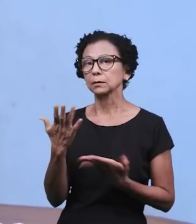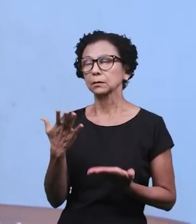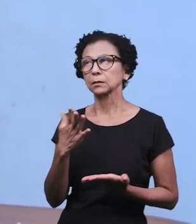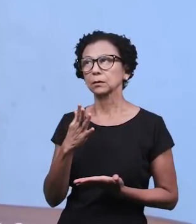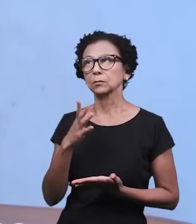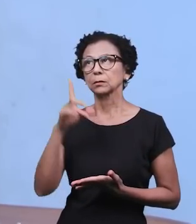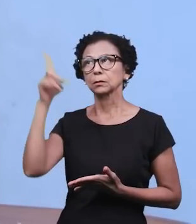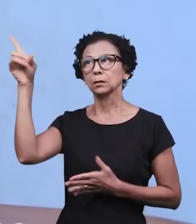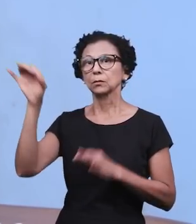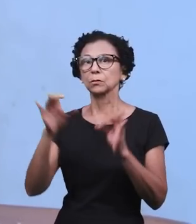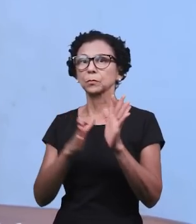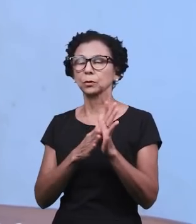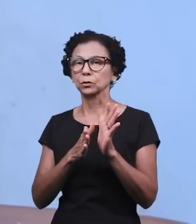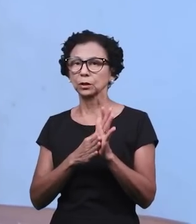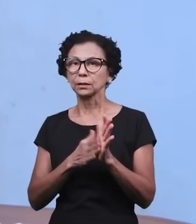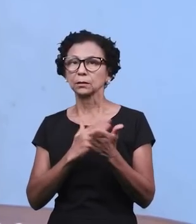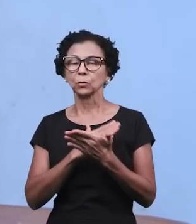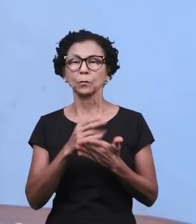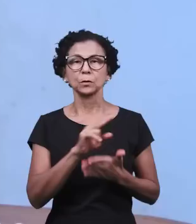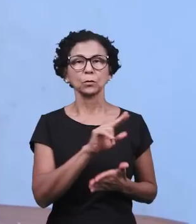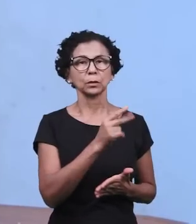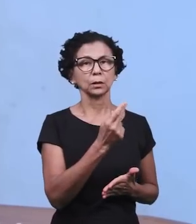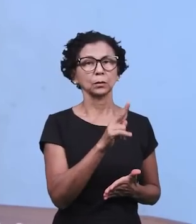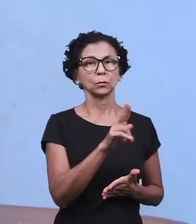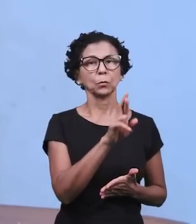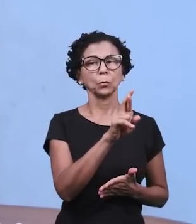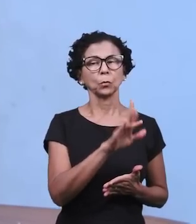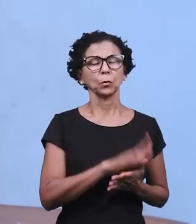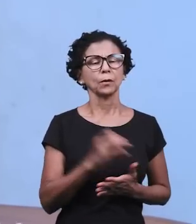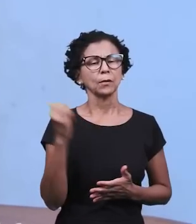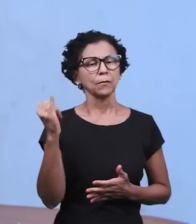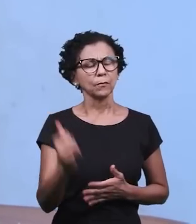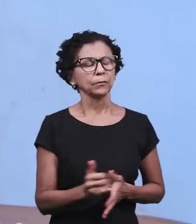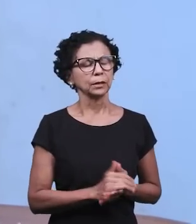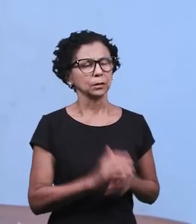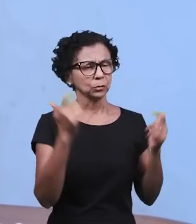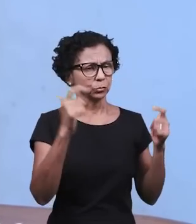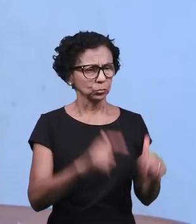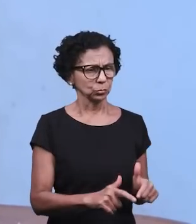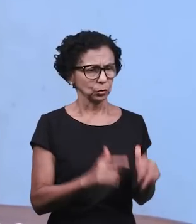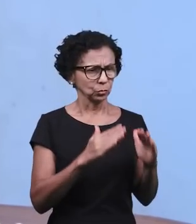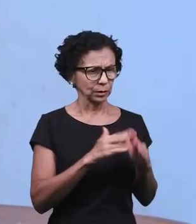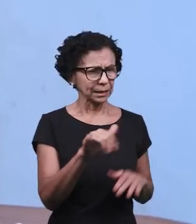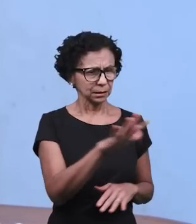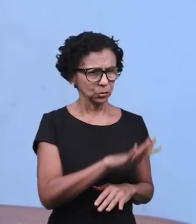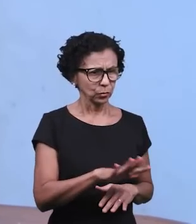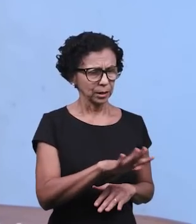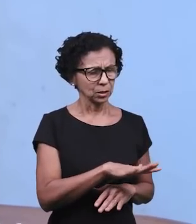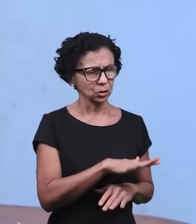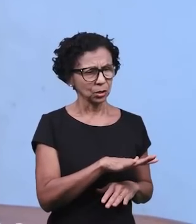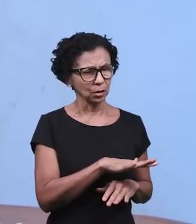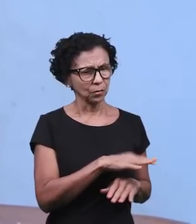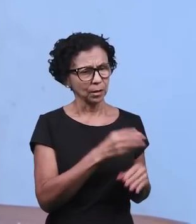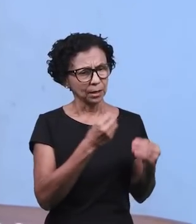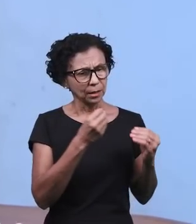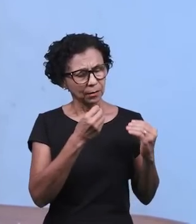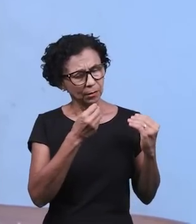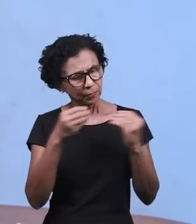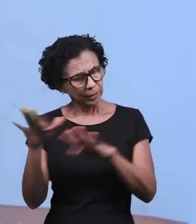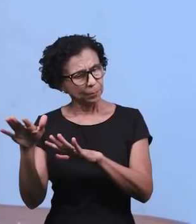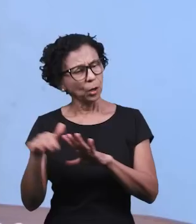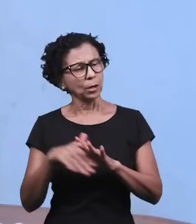Importante esse versículo bíblico que liga, não é? Faz a ligação. O Velho Testamento com o Novo Testamento e a Bíblia